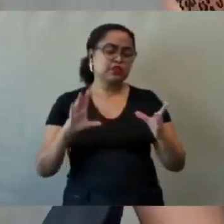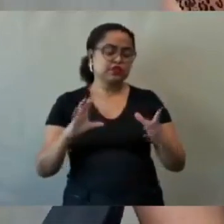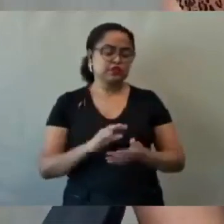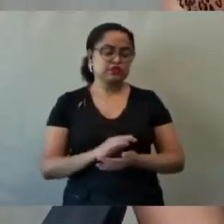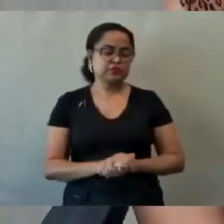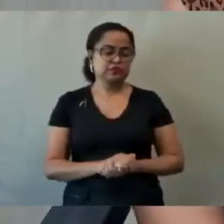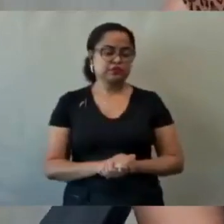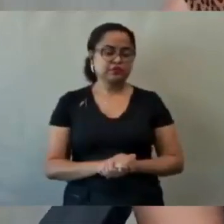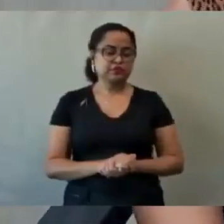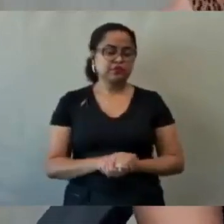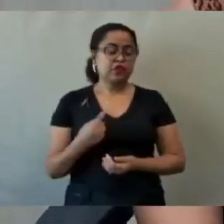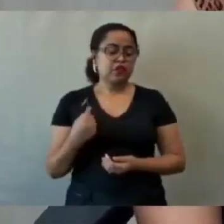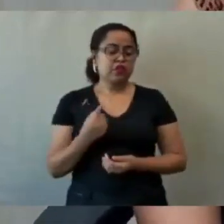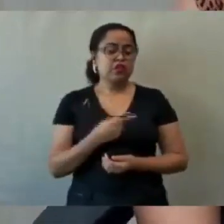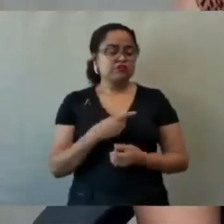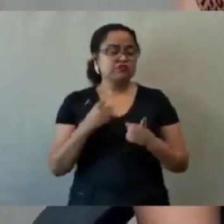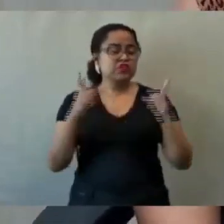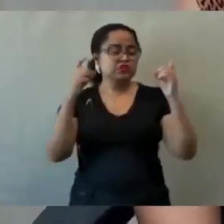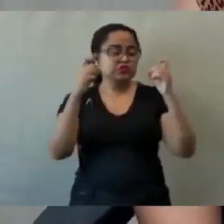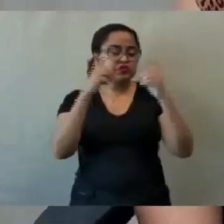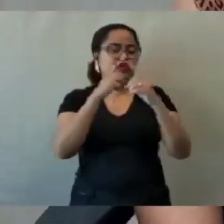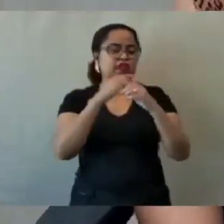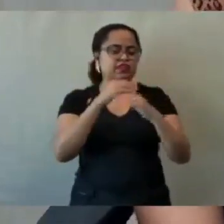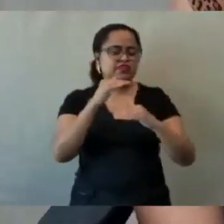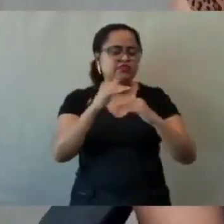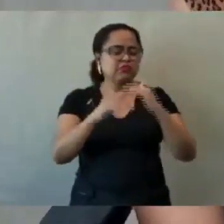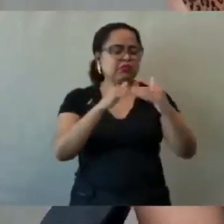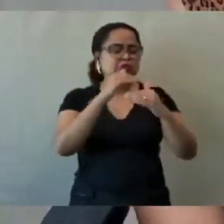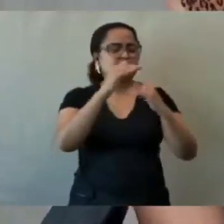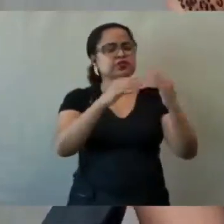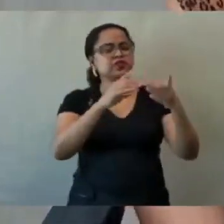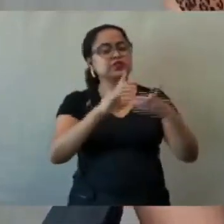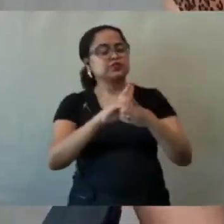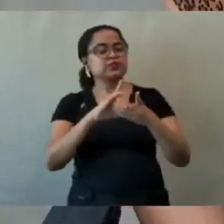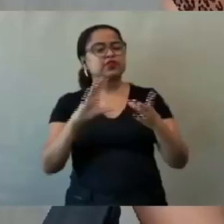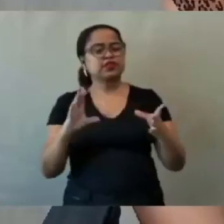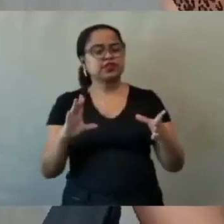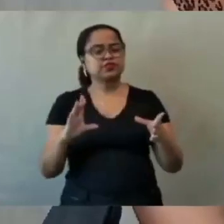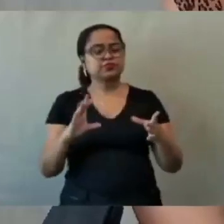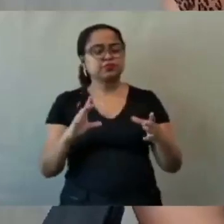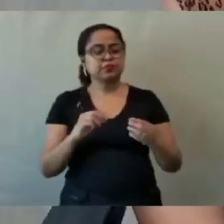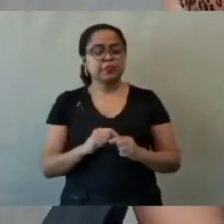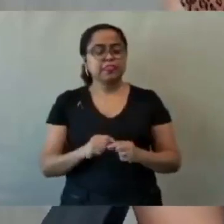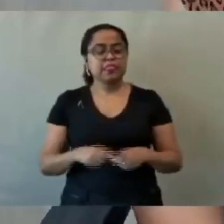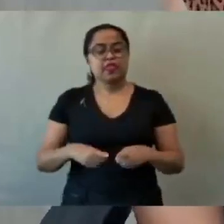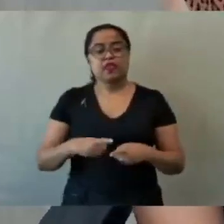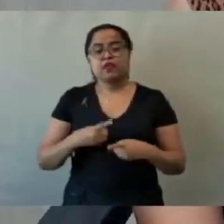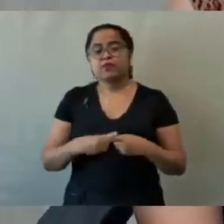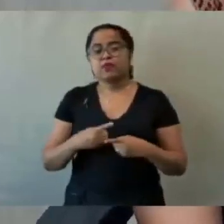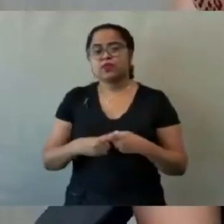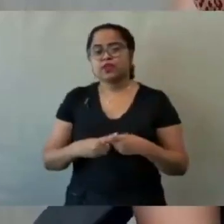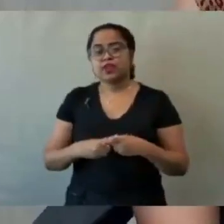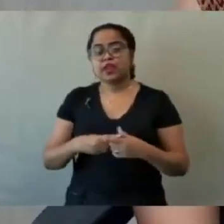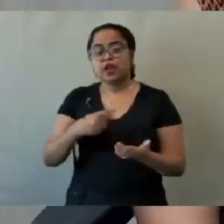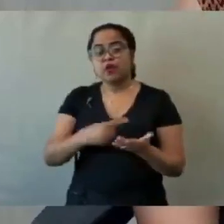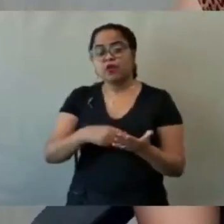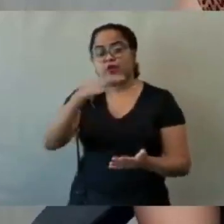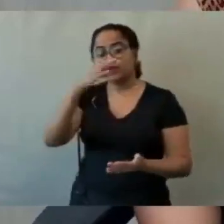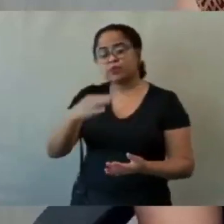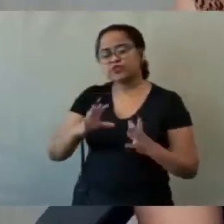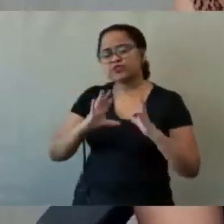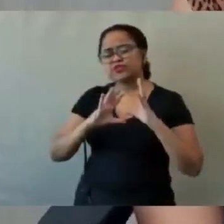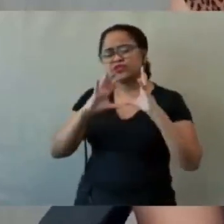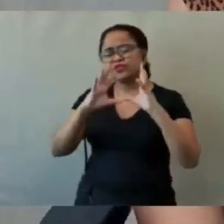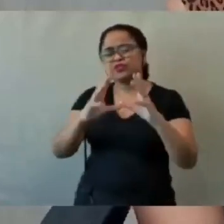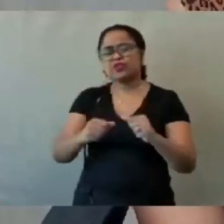uma dificuldade de fazer um processo democrático, porque ele pressupõe um compromisso de todos e de cada um e cada uma